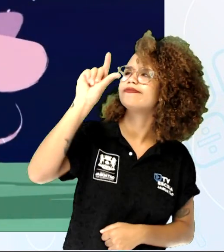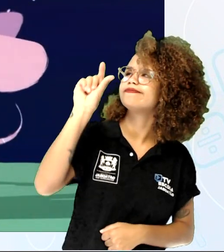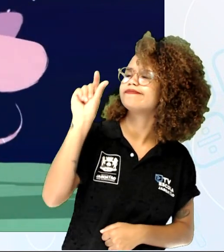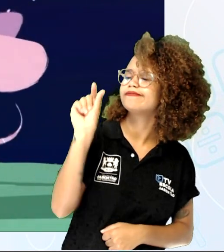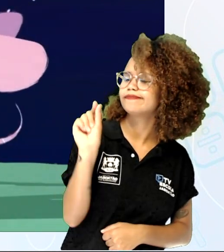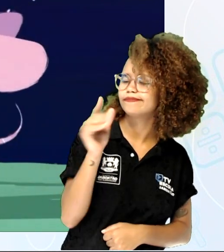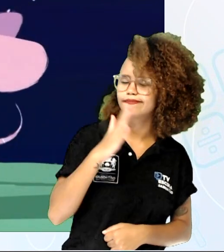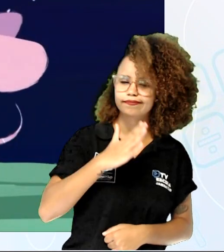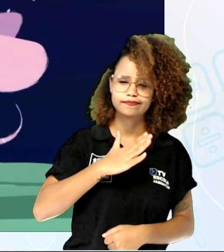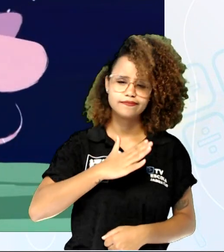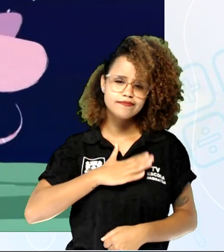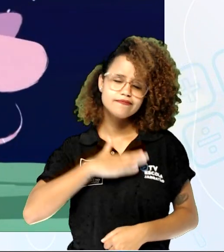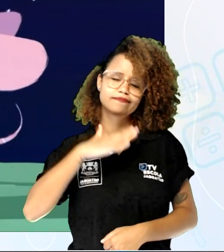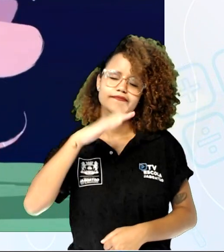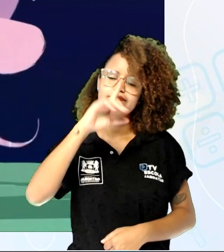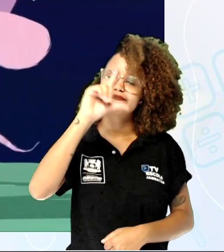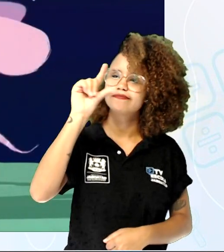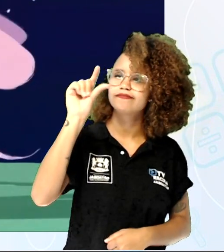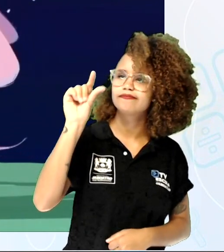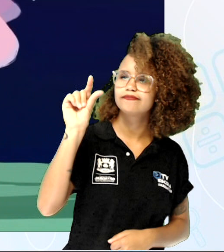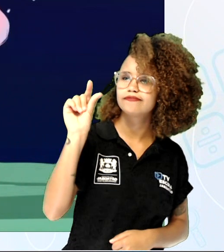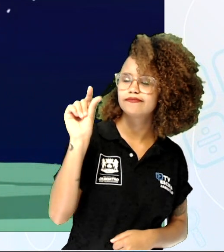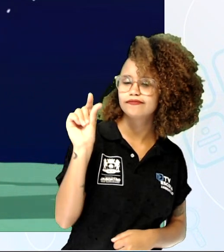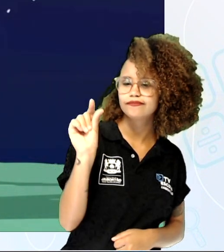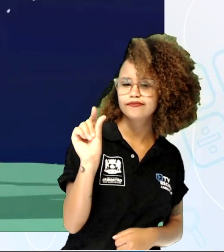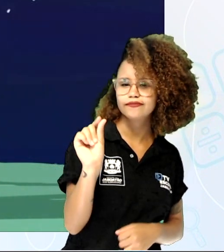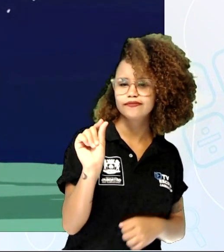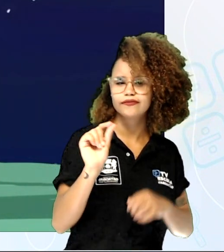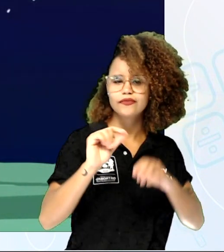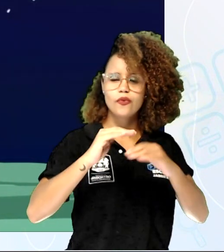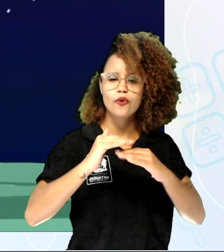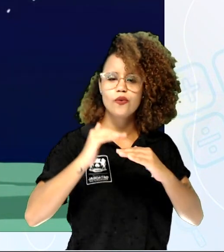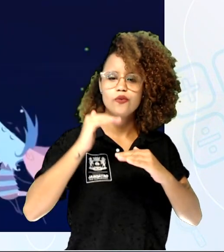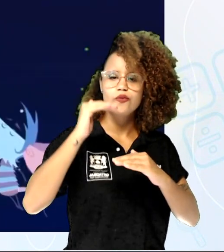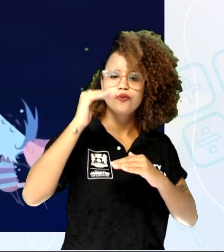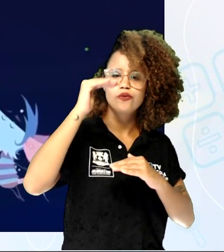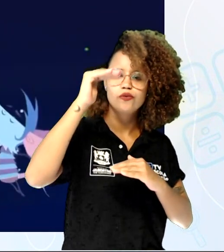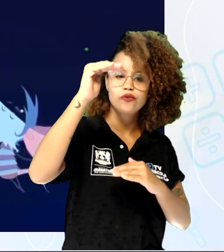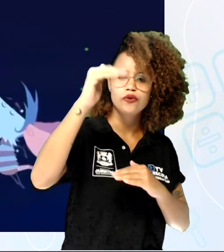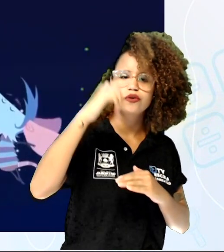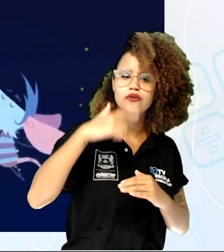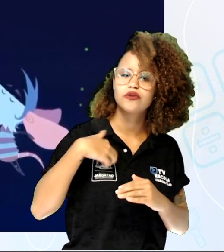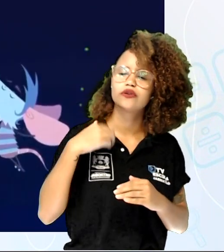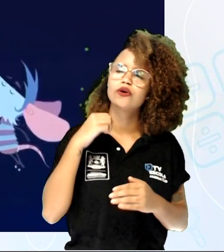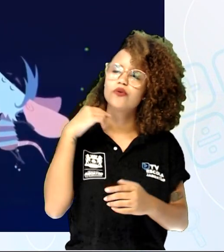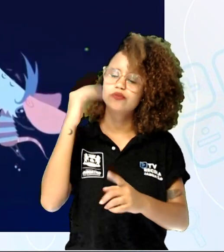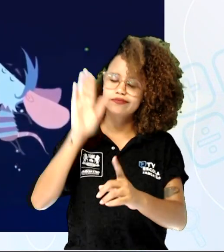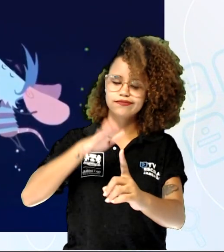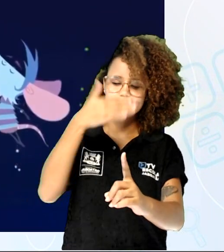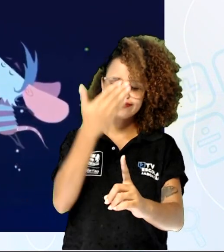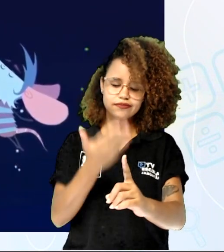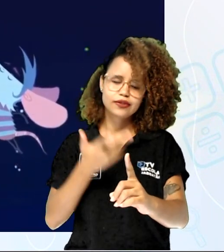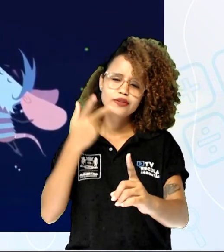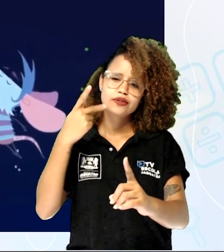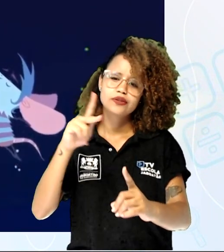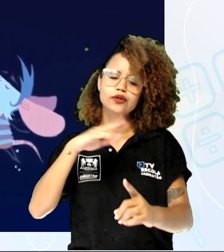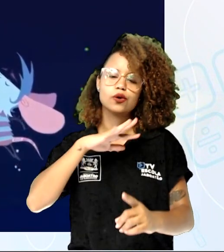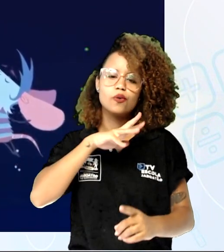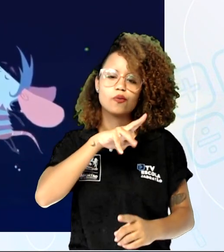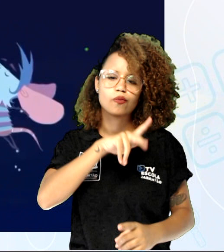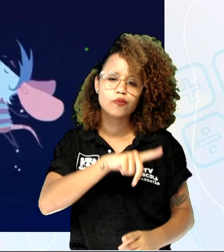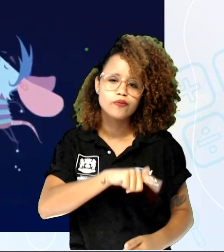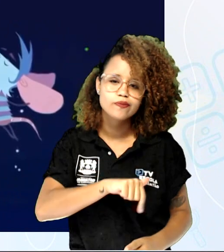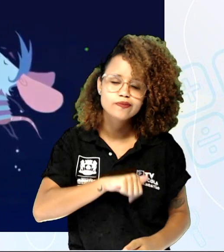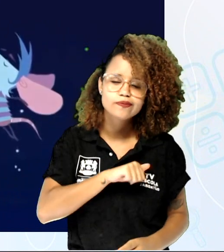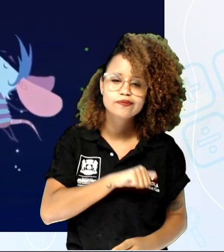Lua minguante, lua crescente, declaro ser o seu mais lindo